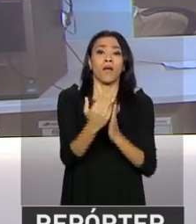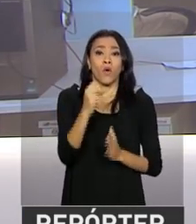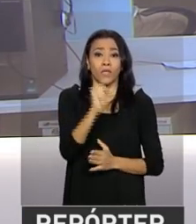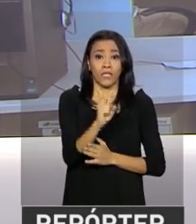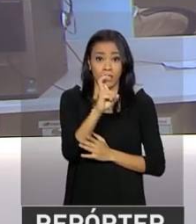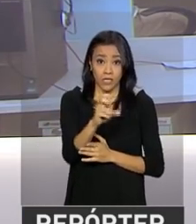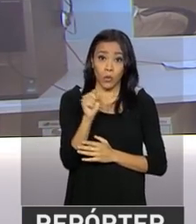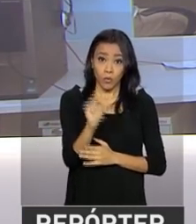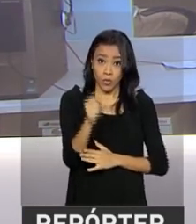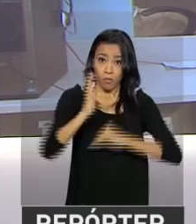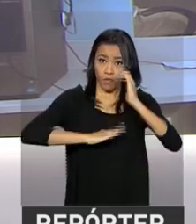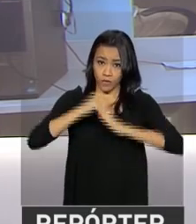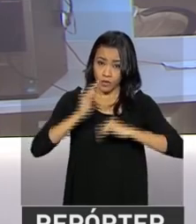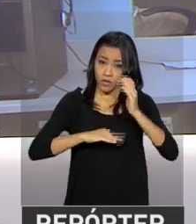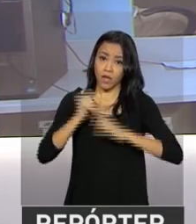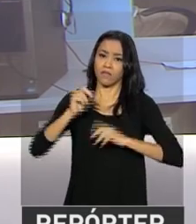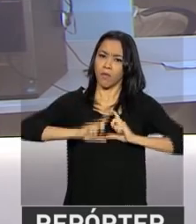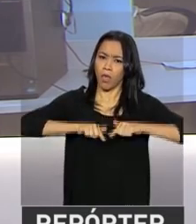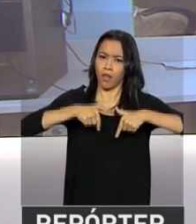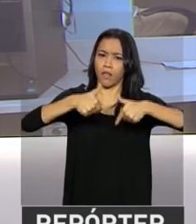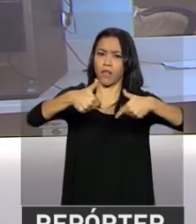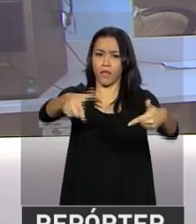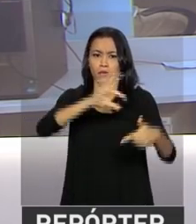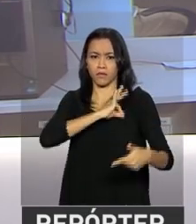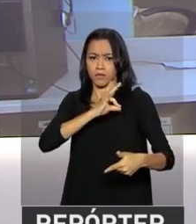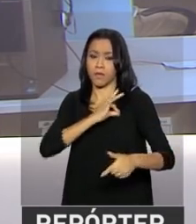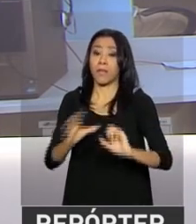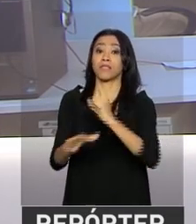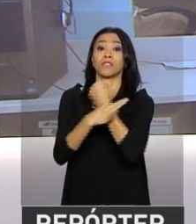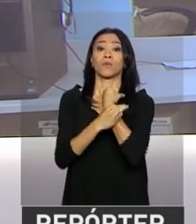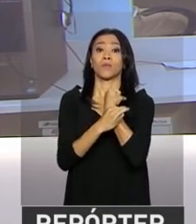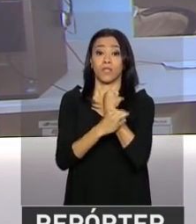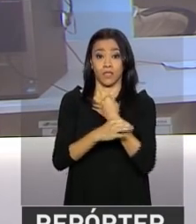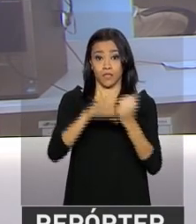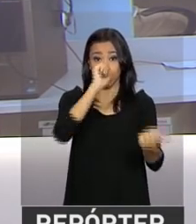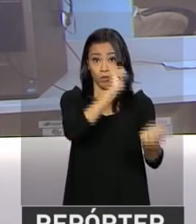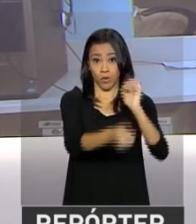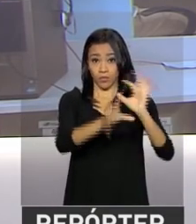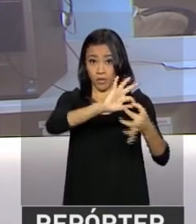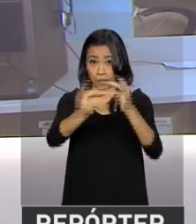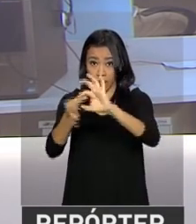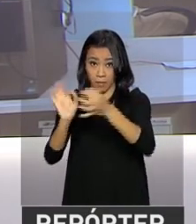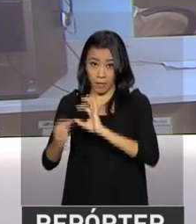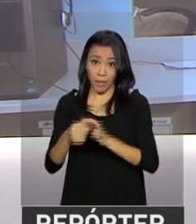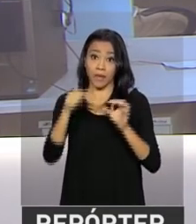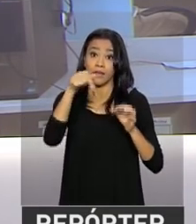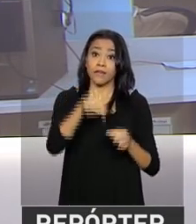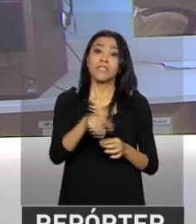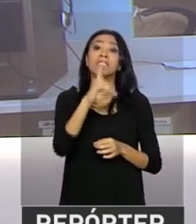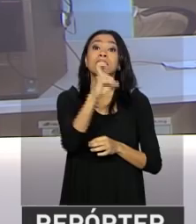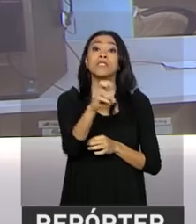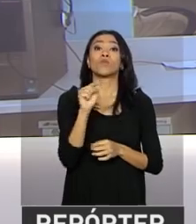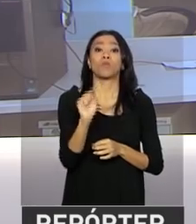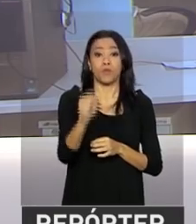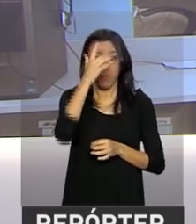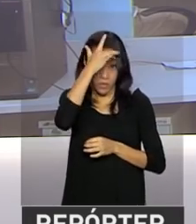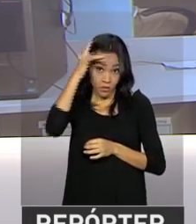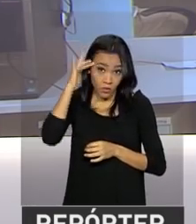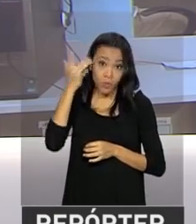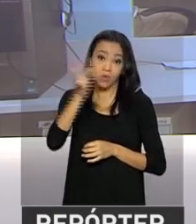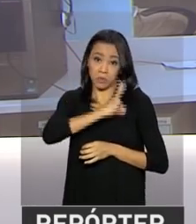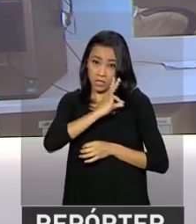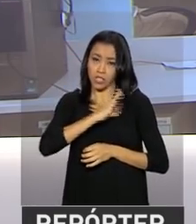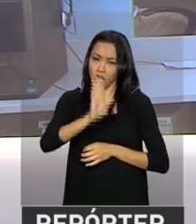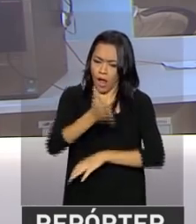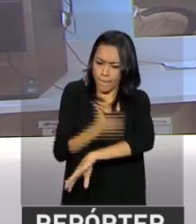vão atuar para garantir a segurança durante os Jogos Olímpicos. Só a Força Nacional vai contar com 5 mil agentes que já estão